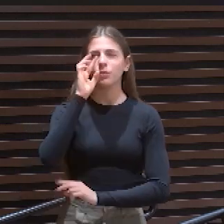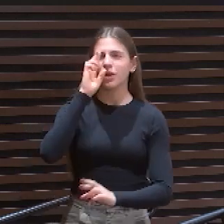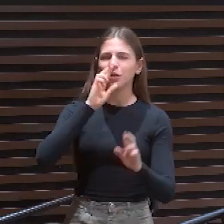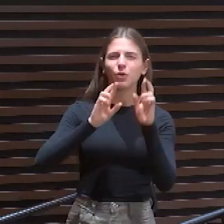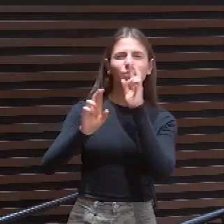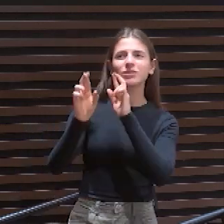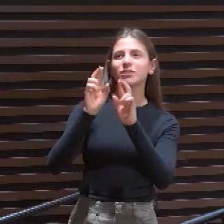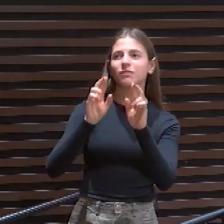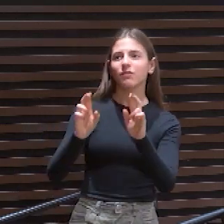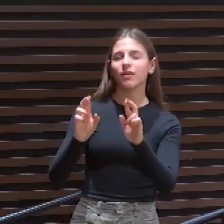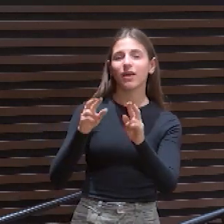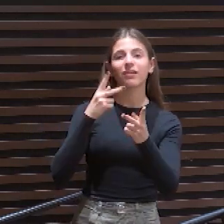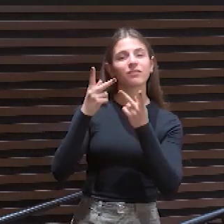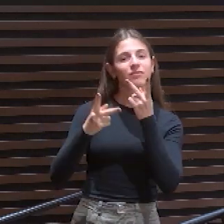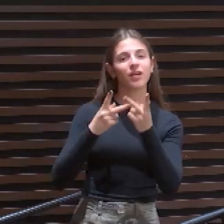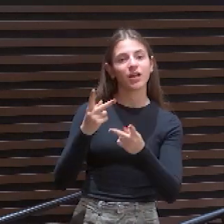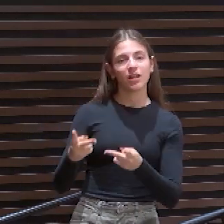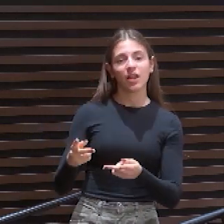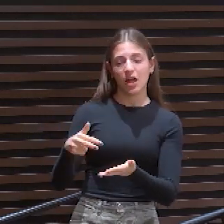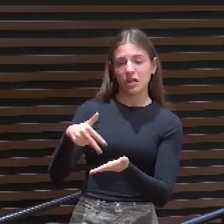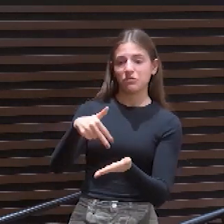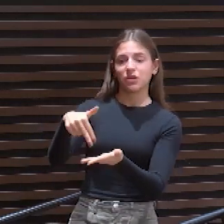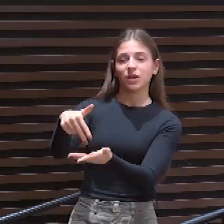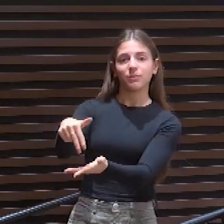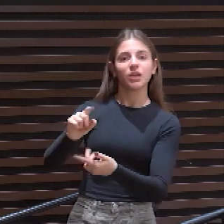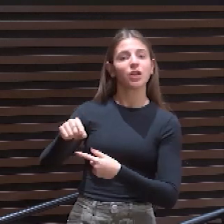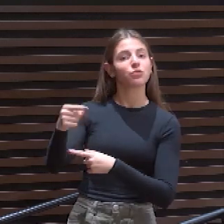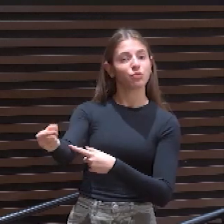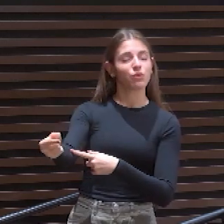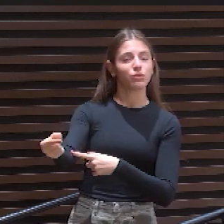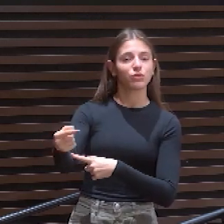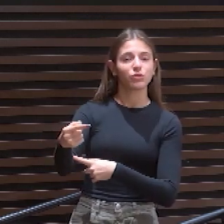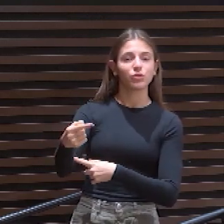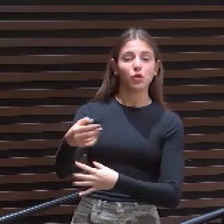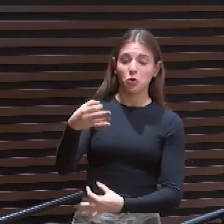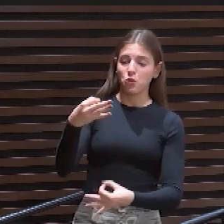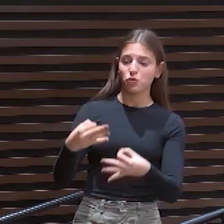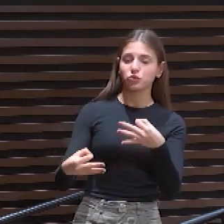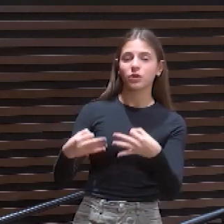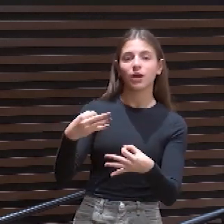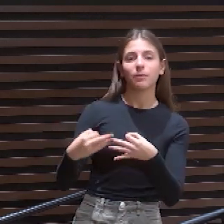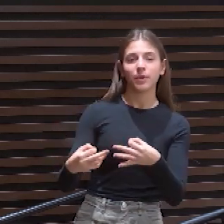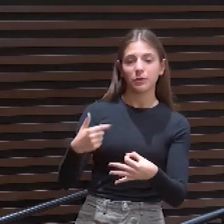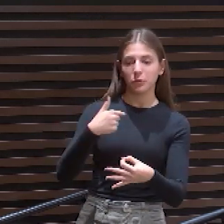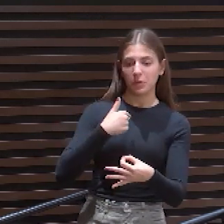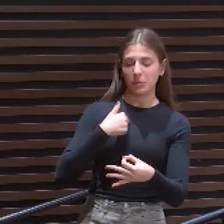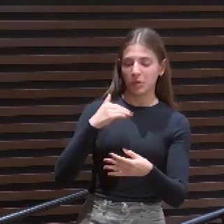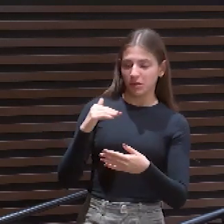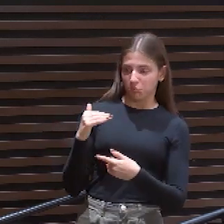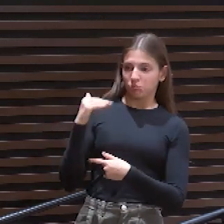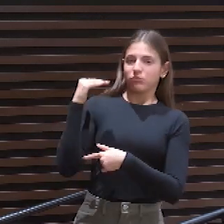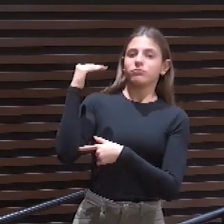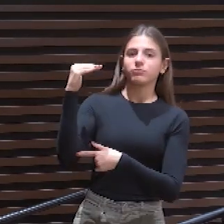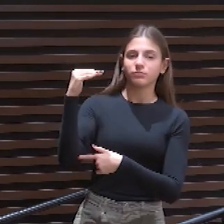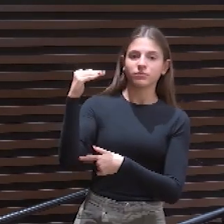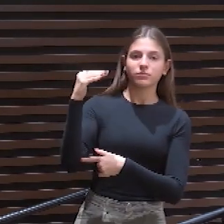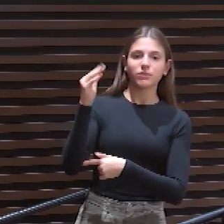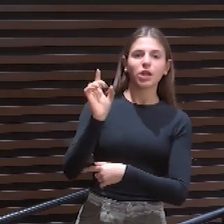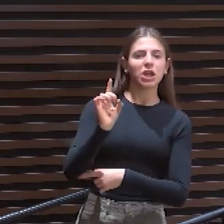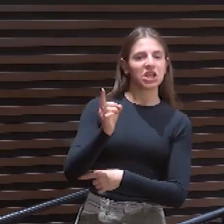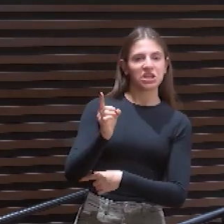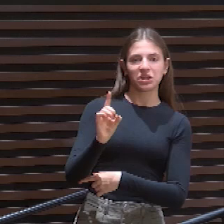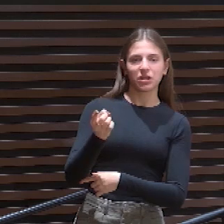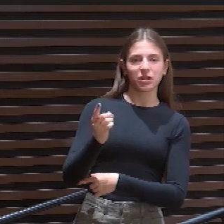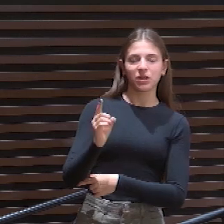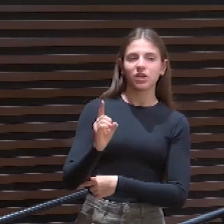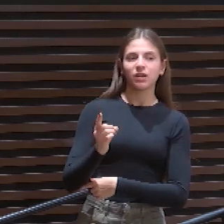falar do caminhar do outro. O julgamento me coloca em uma posição diferente. Não desfilo